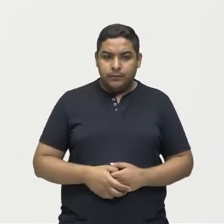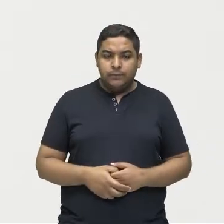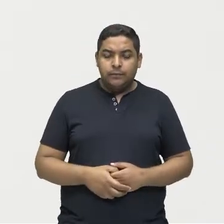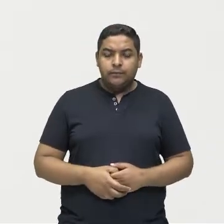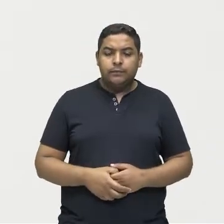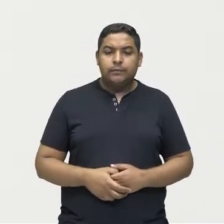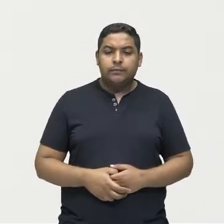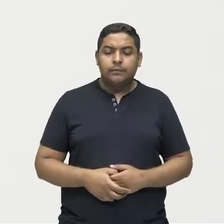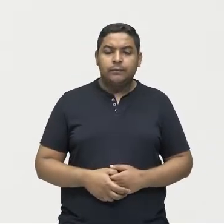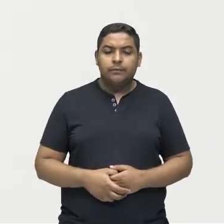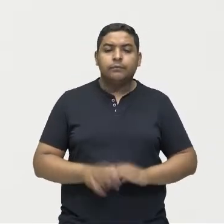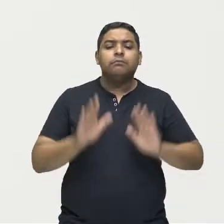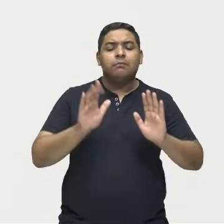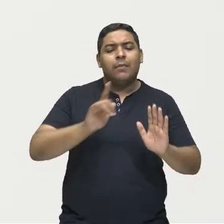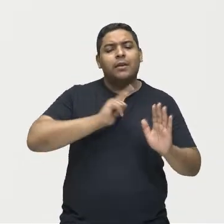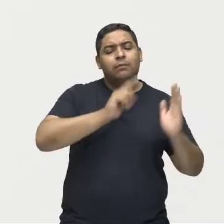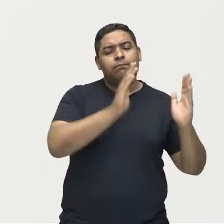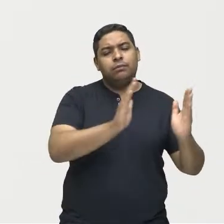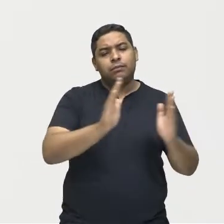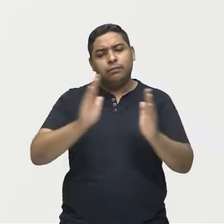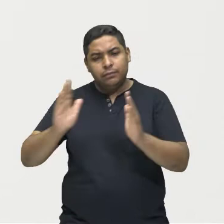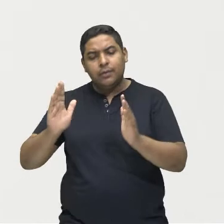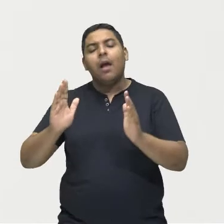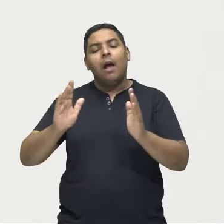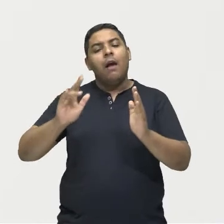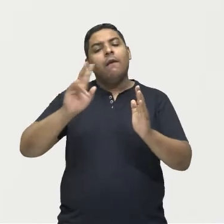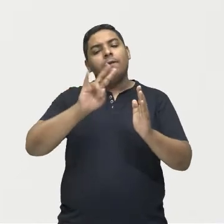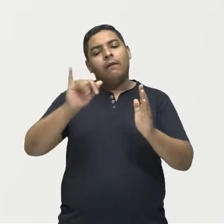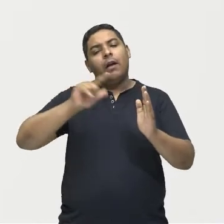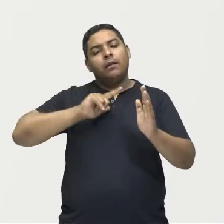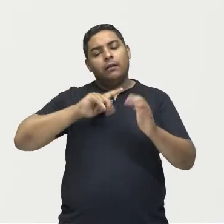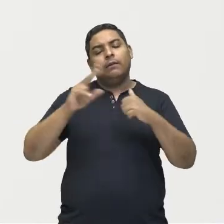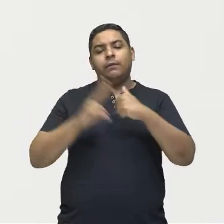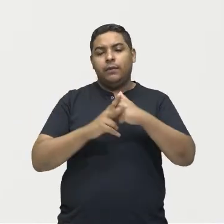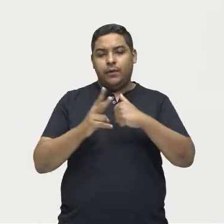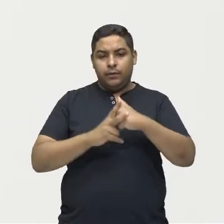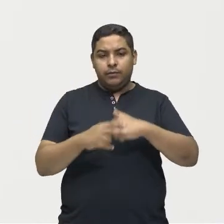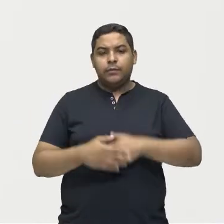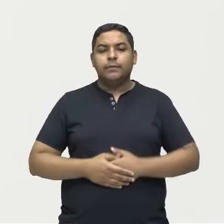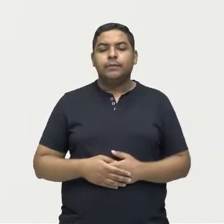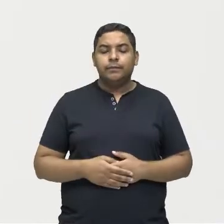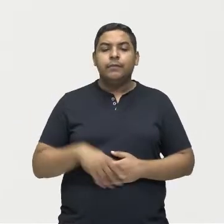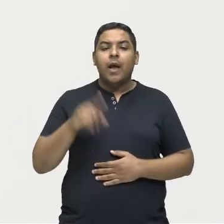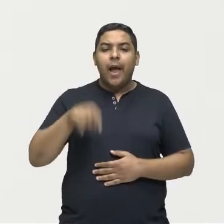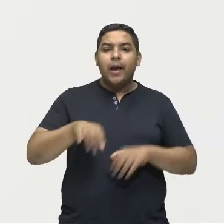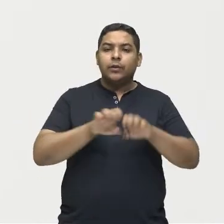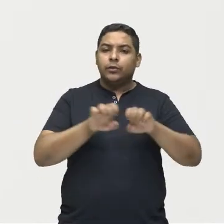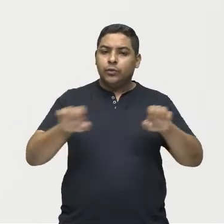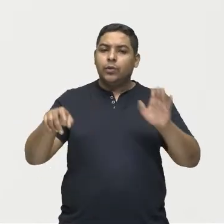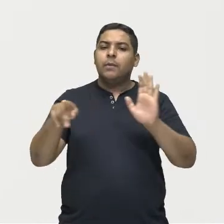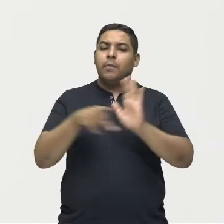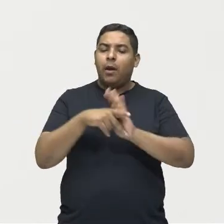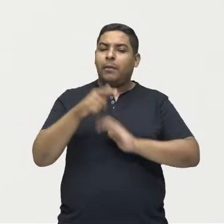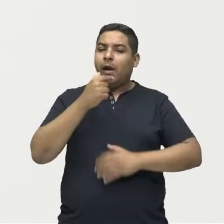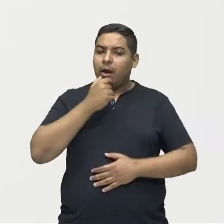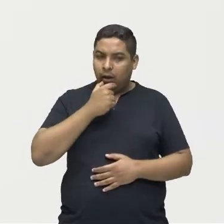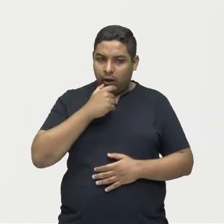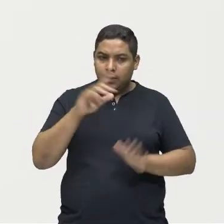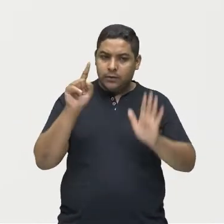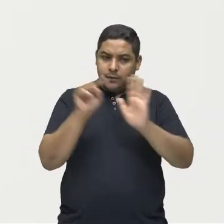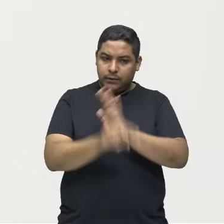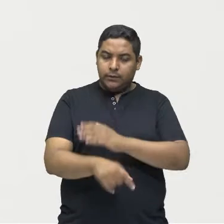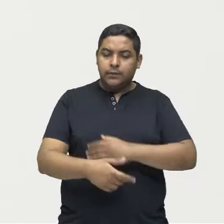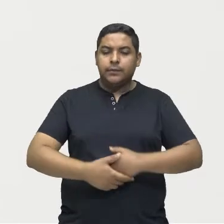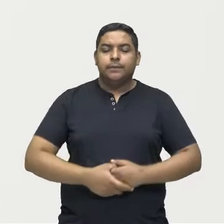assim, na sequência, nós teremos o verbo. Então, essa é a estrutura, tá? Sempre iniciando com o verbo e na sequência,